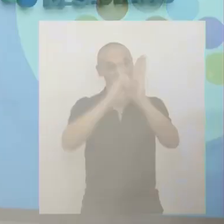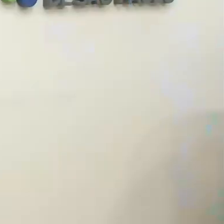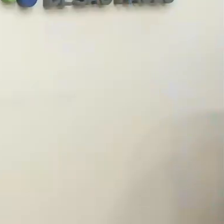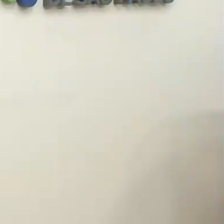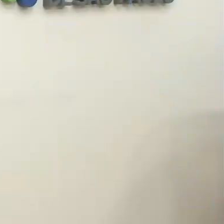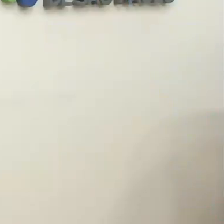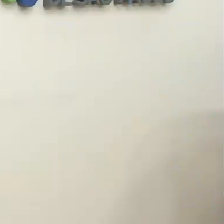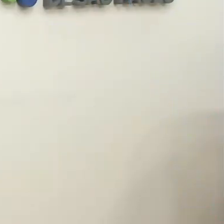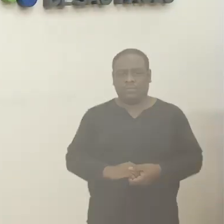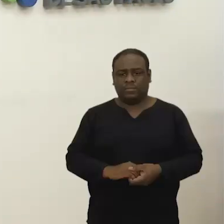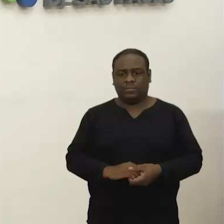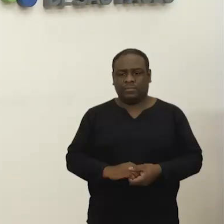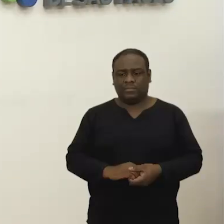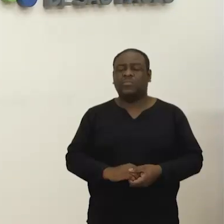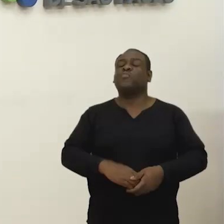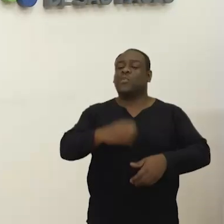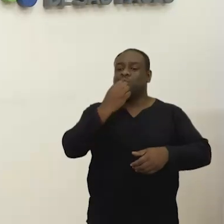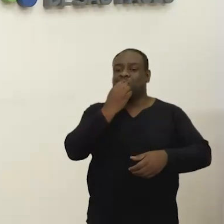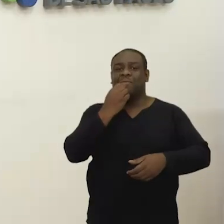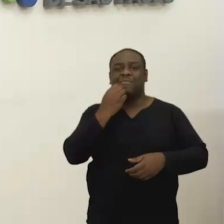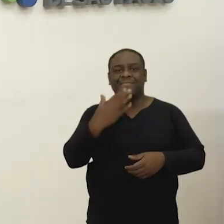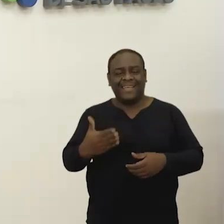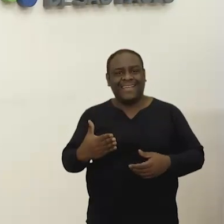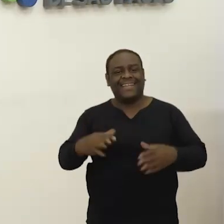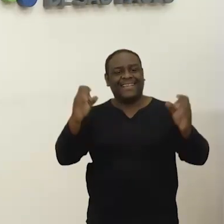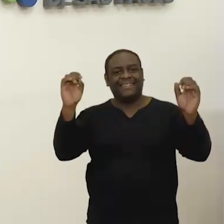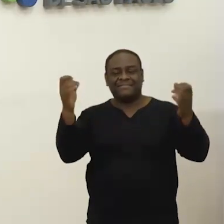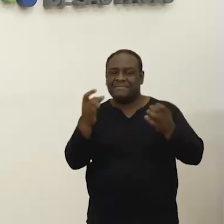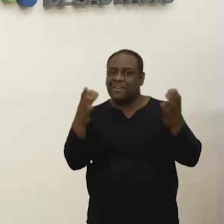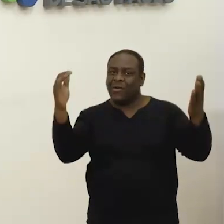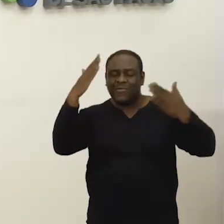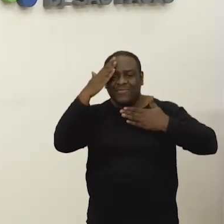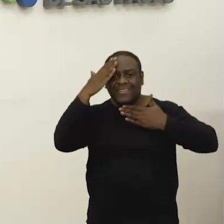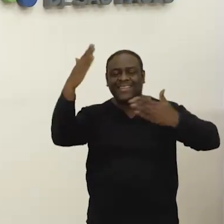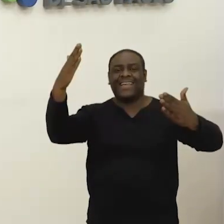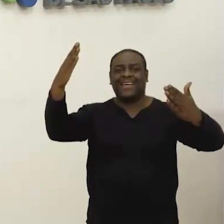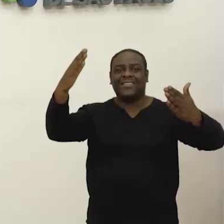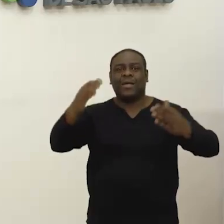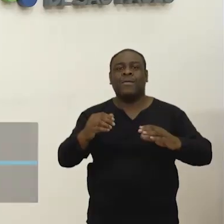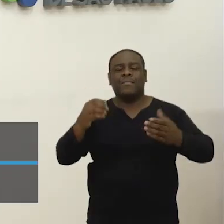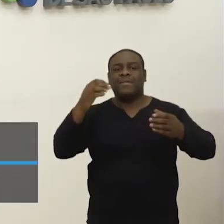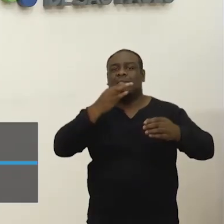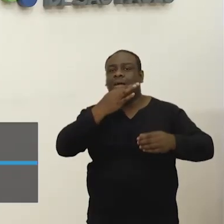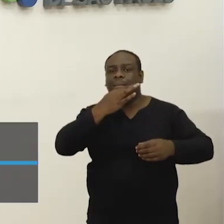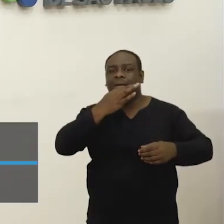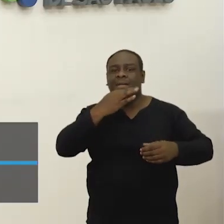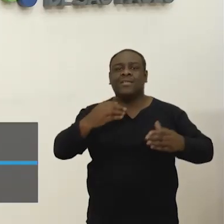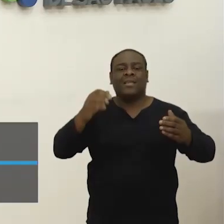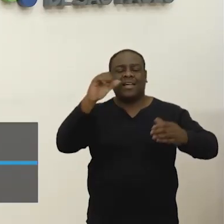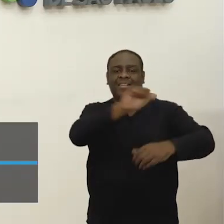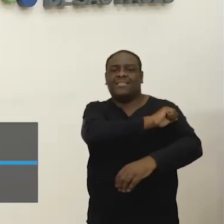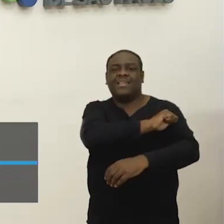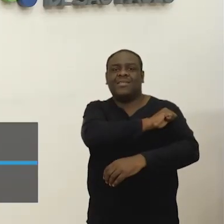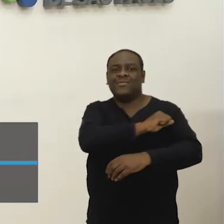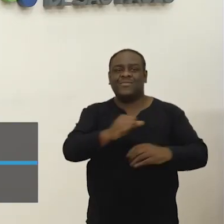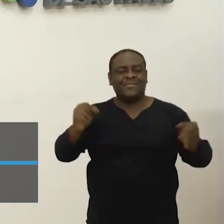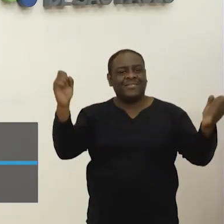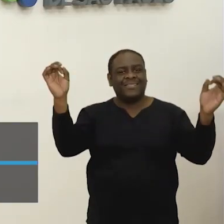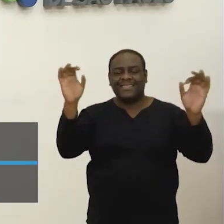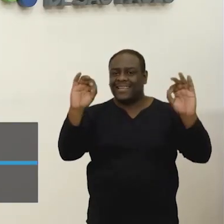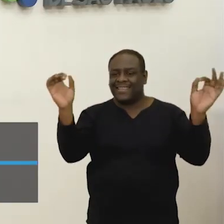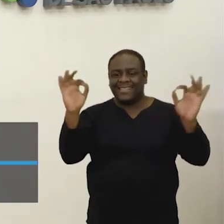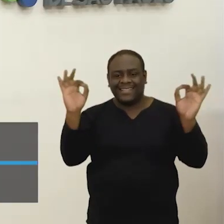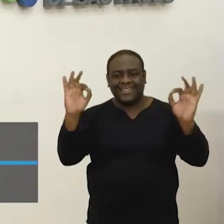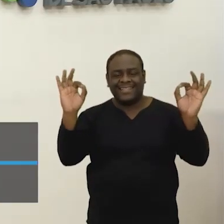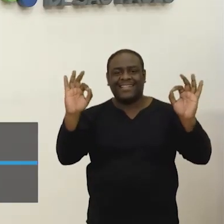direito. Muito bem, excelentes, assim, muito obrigada pela contribuição da escola, das alunas, que incrível, né? E